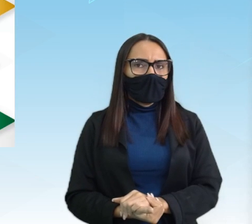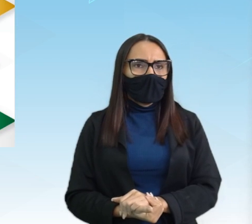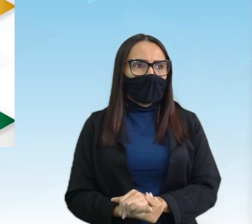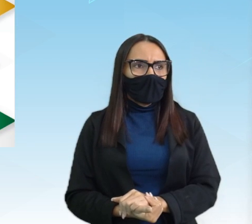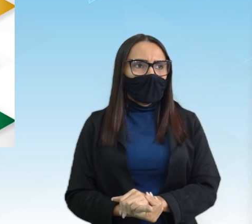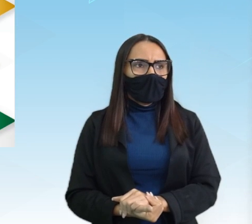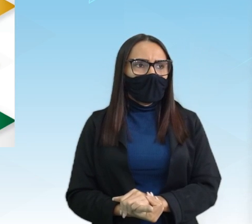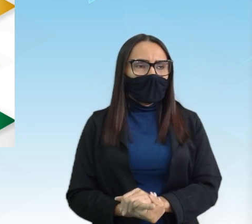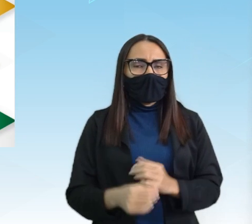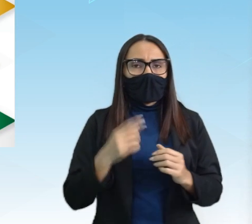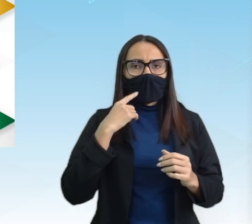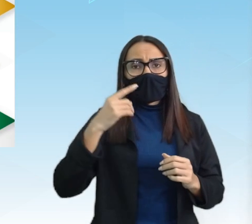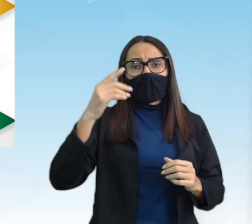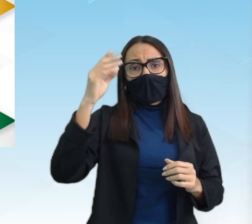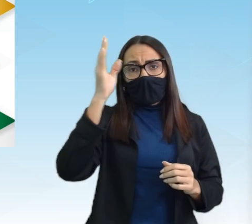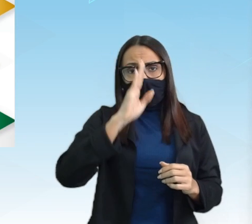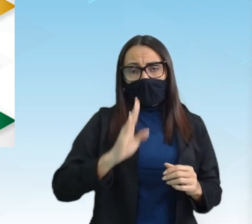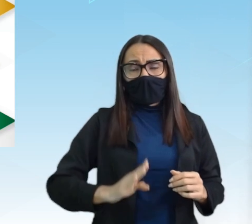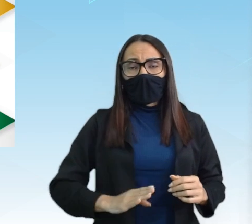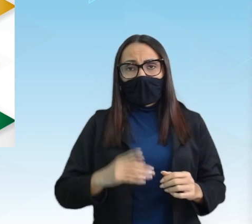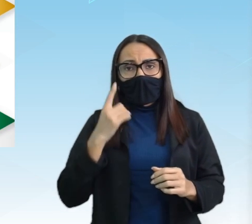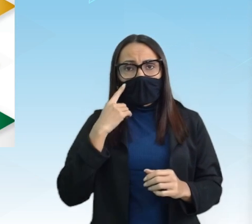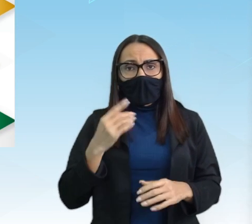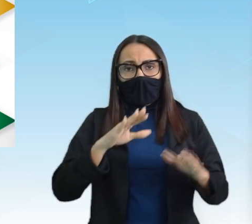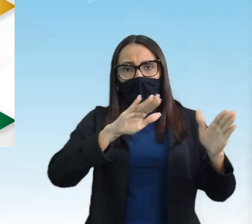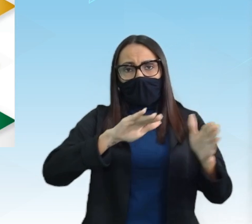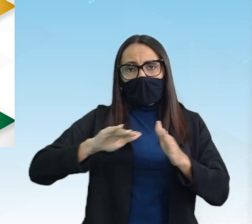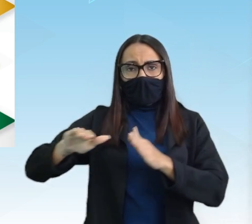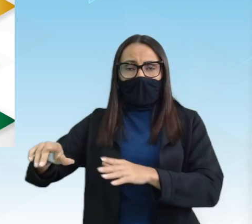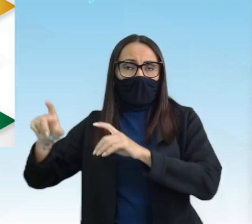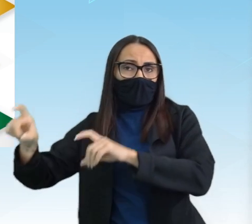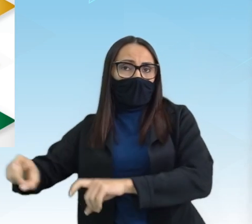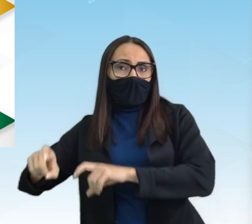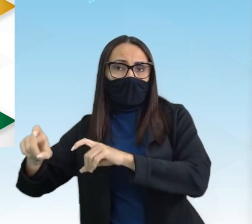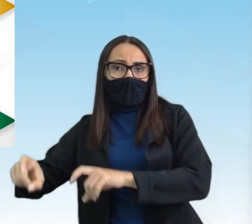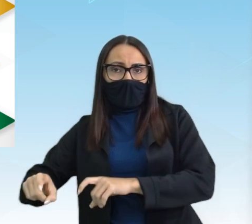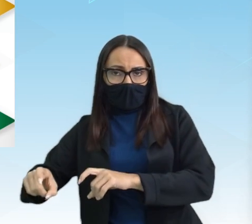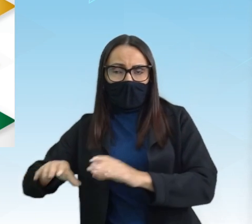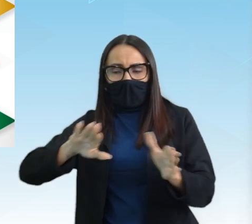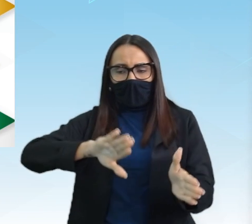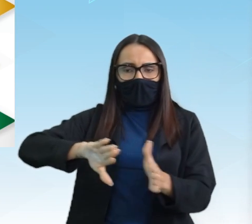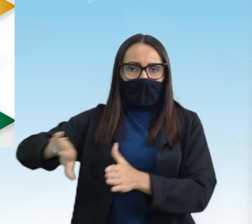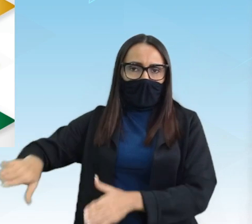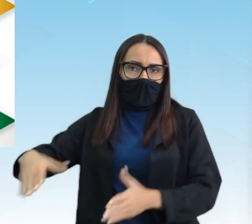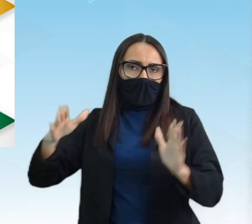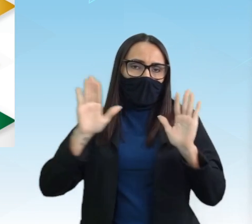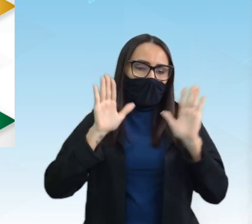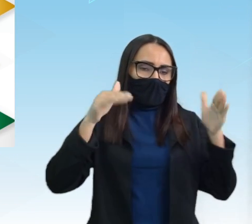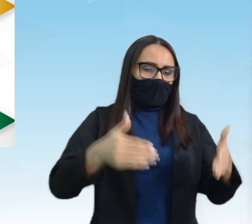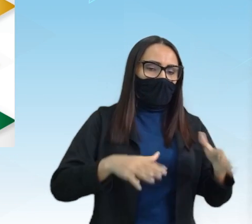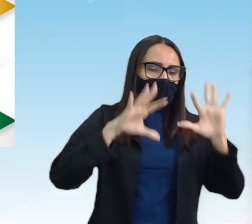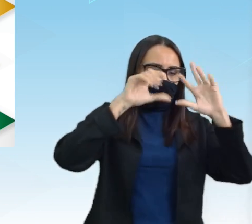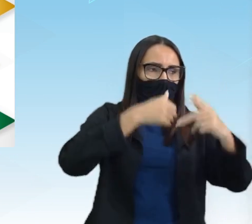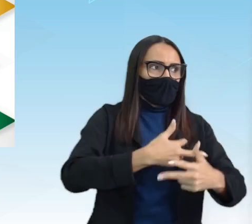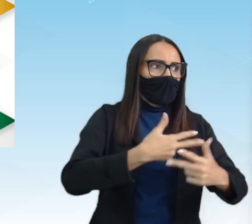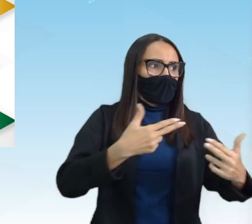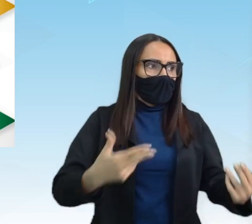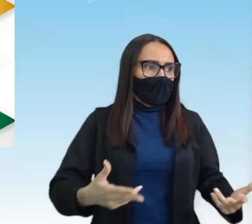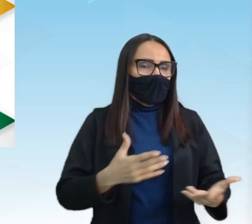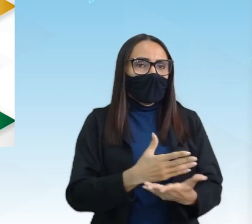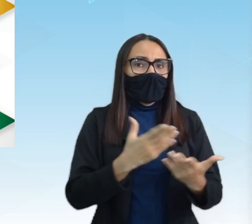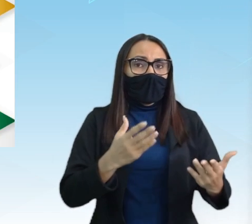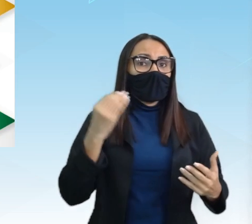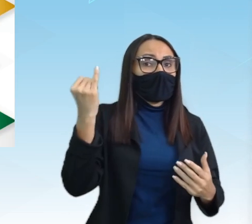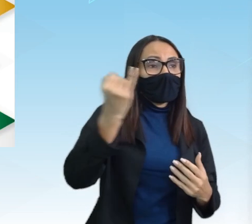A pecuária brasileira. Sai um pouco agora só da agricultura e vamos falar só agora da pecuária brasileira. Ela é fundamental,